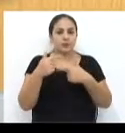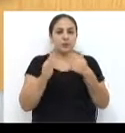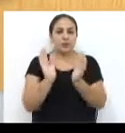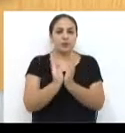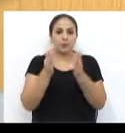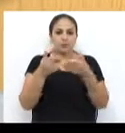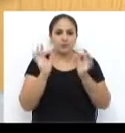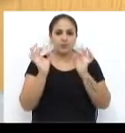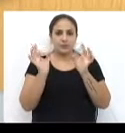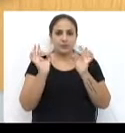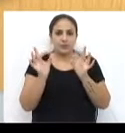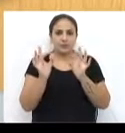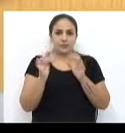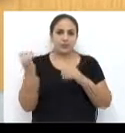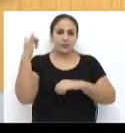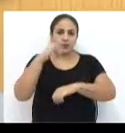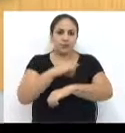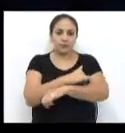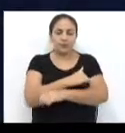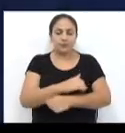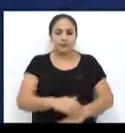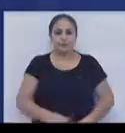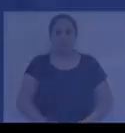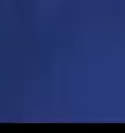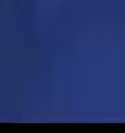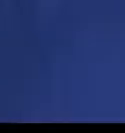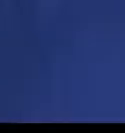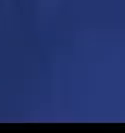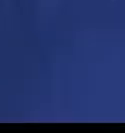da Comissão Especial sobre o Aeroporto.